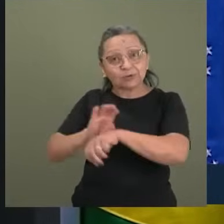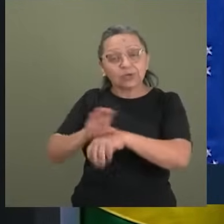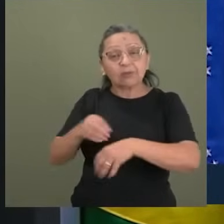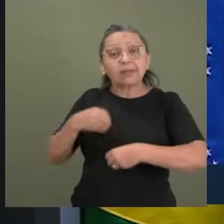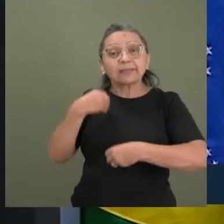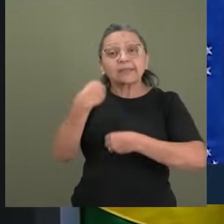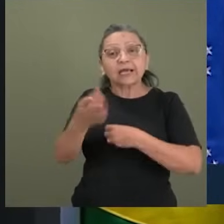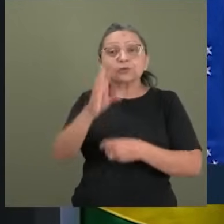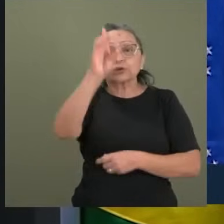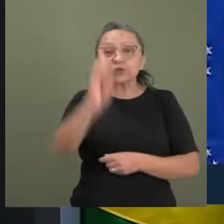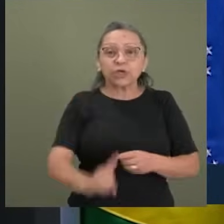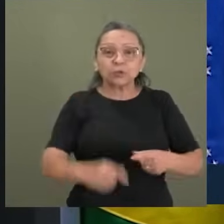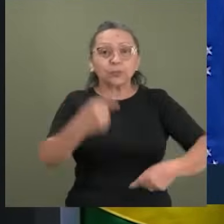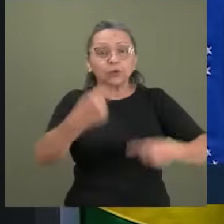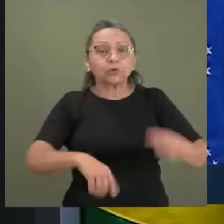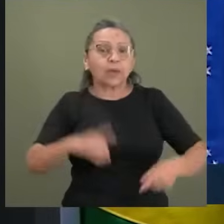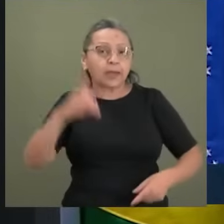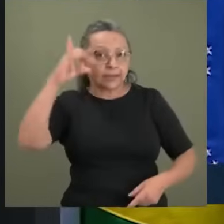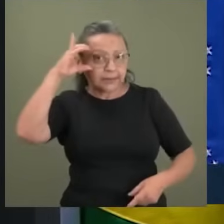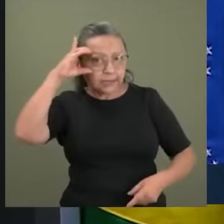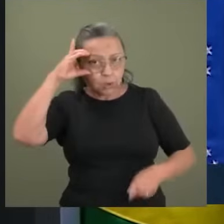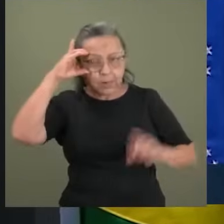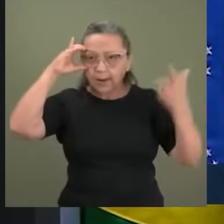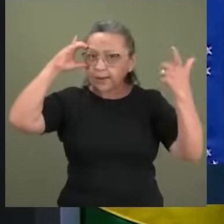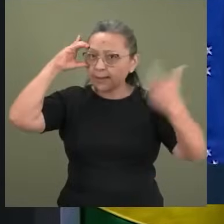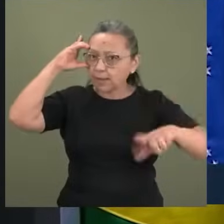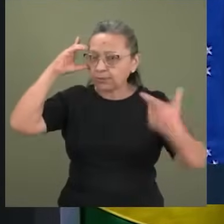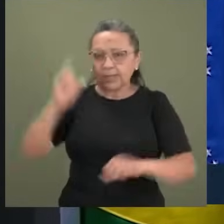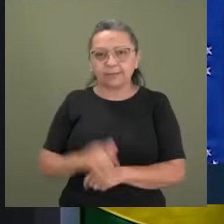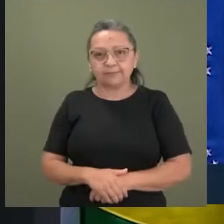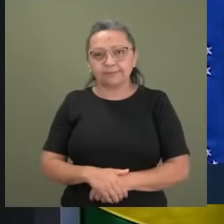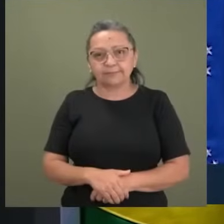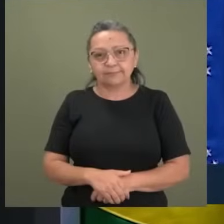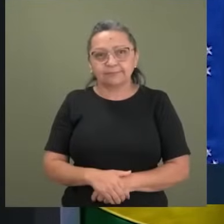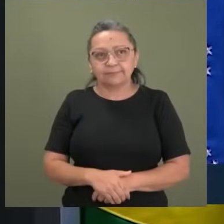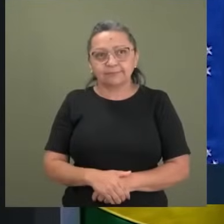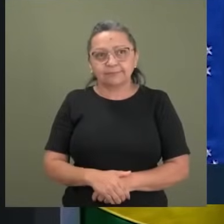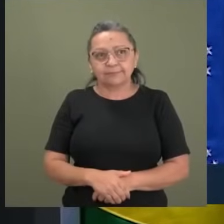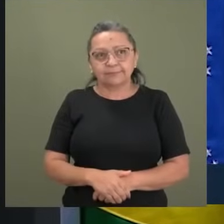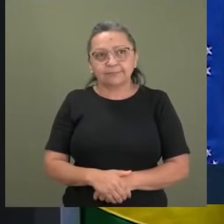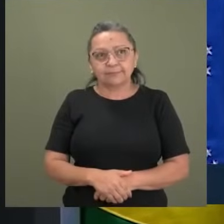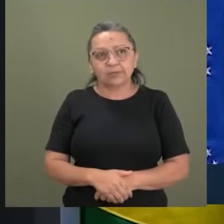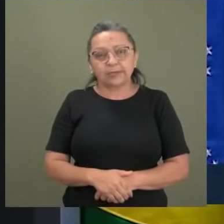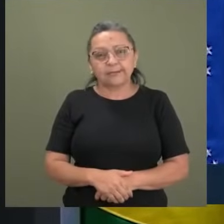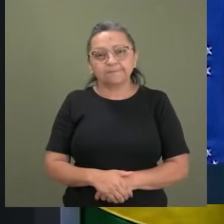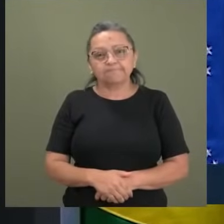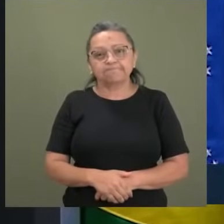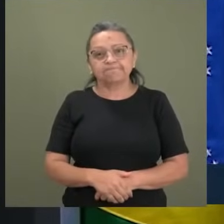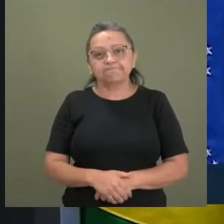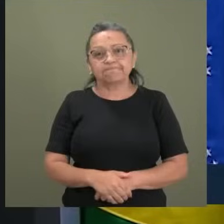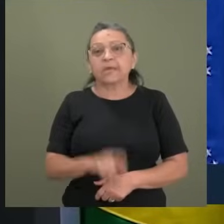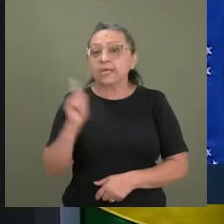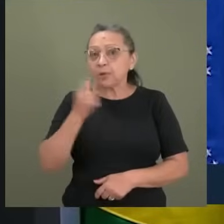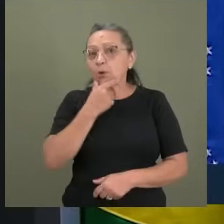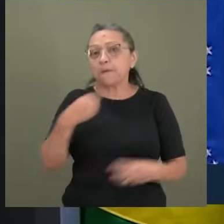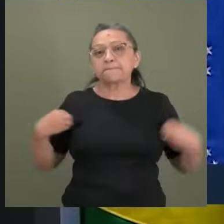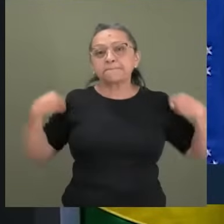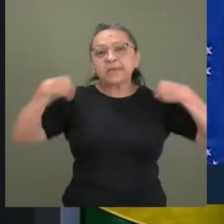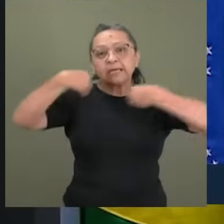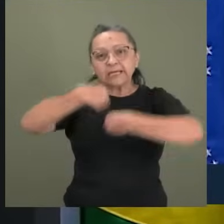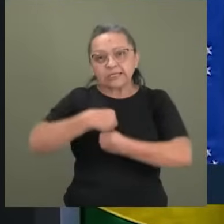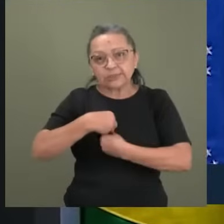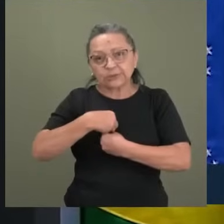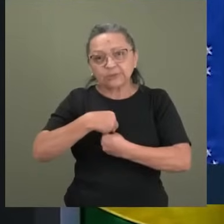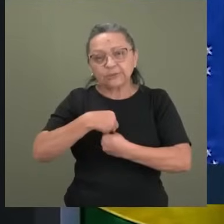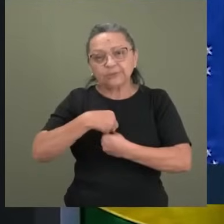Dilma não tem não tinha e diz a constituição quando você é impitimado legalmente você perde seus direitos políticos